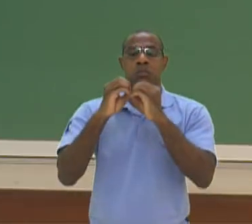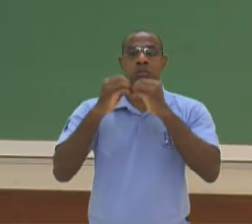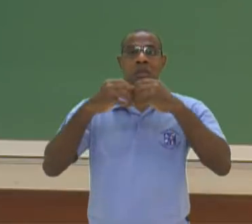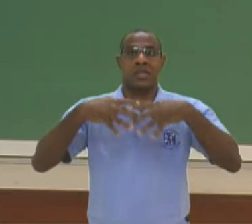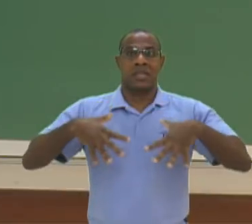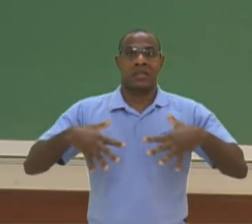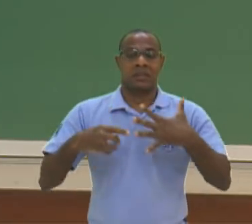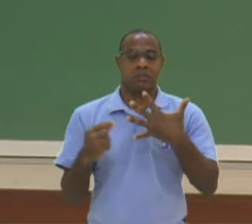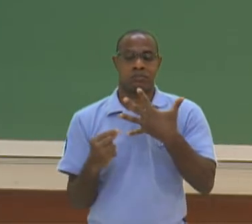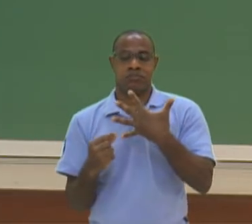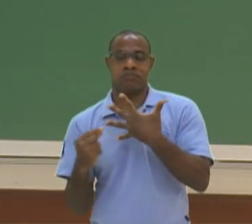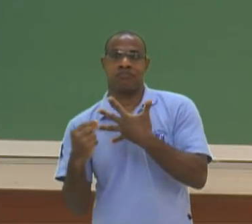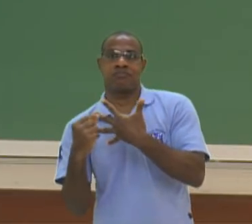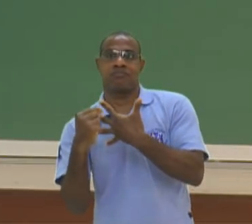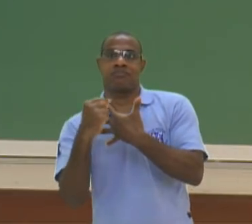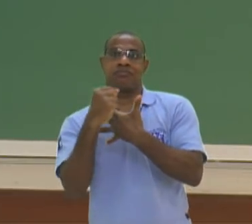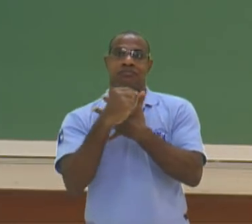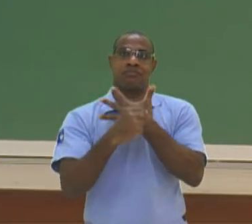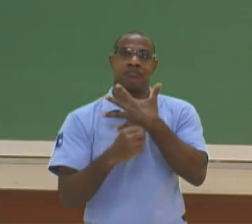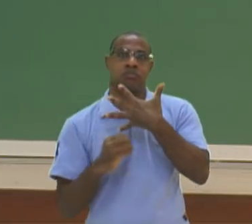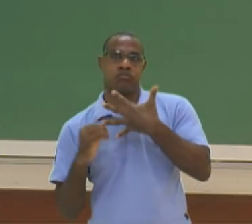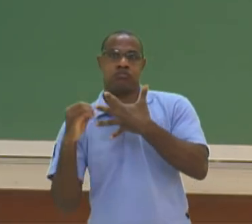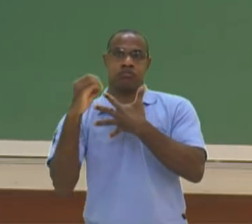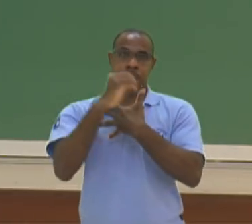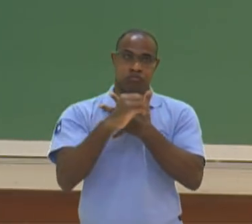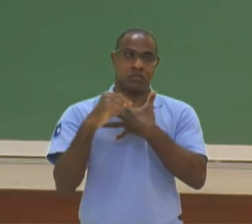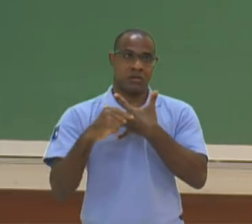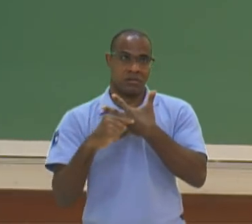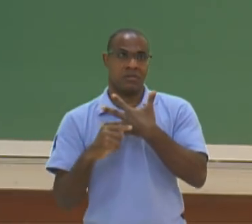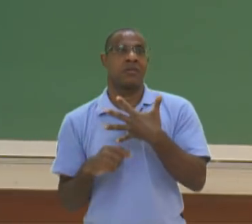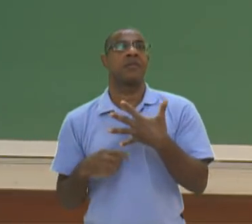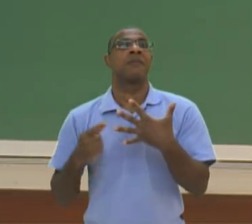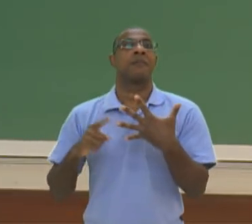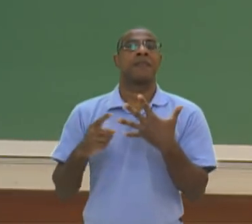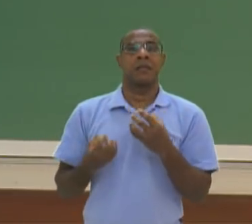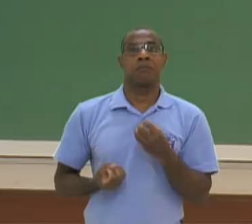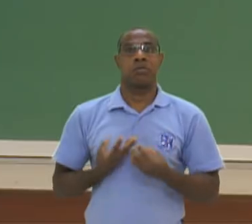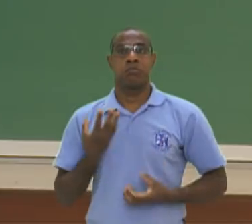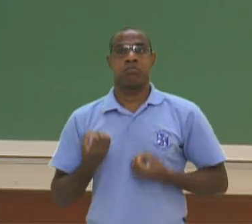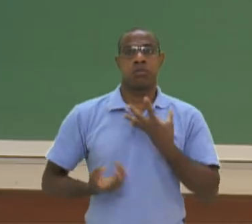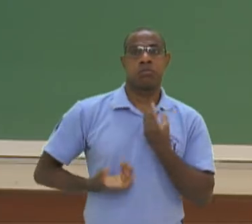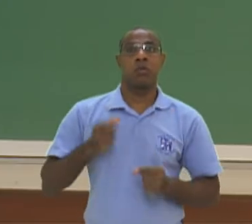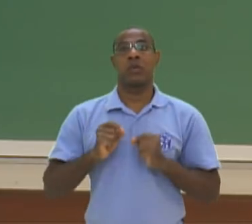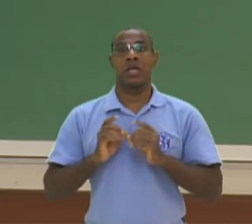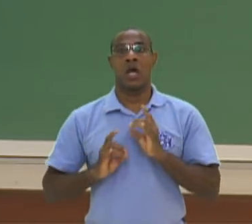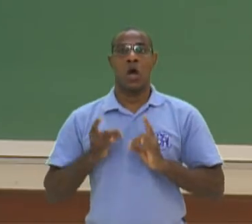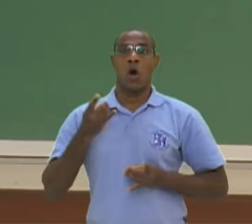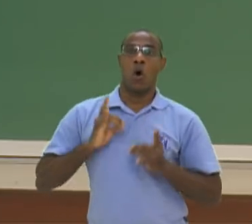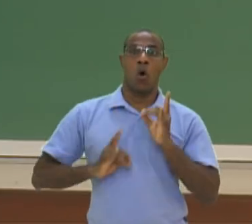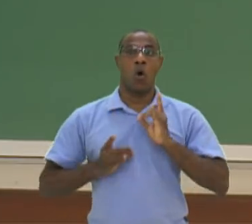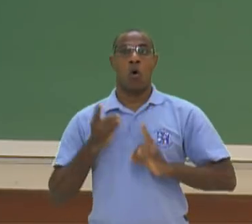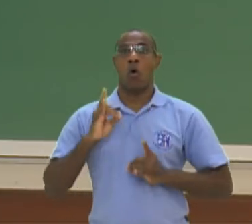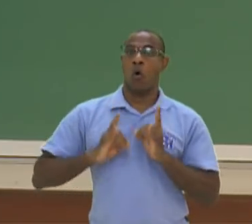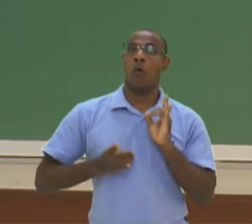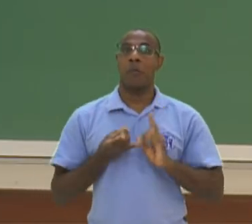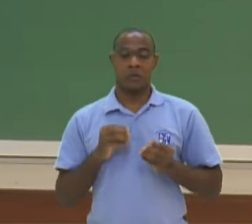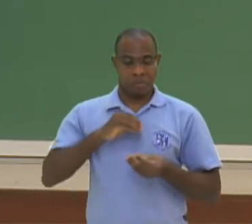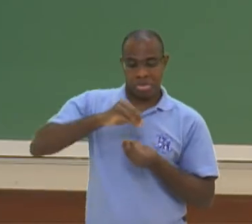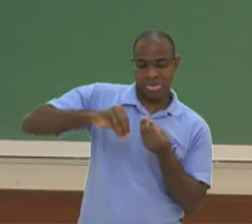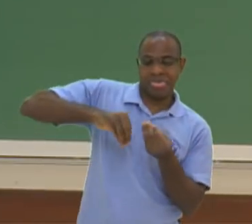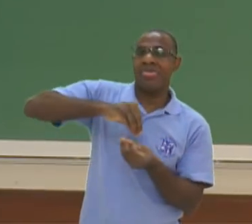por glândulas, que são estruturas que produzem hormônios. Os hormônios são substâncias químicas que vão